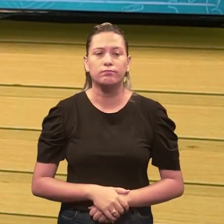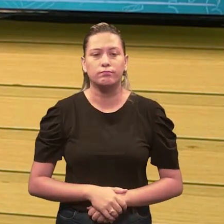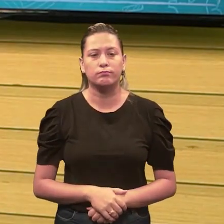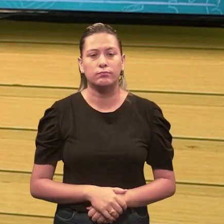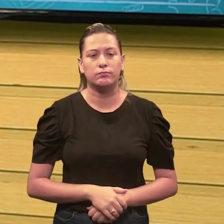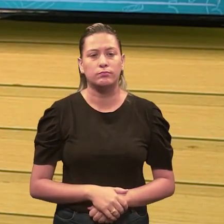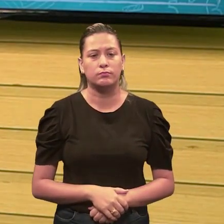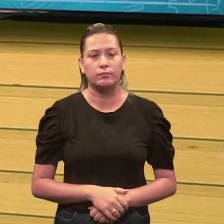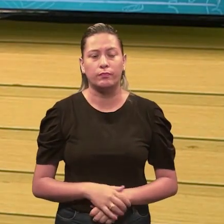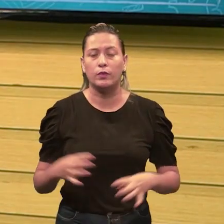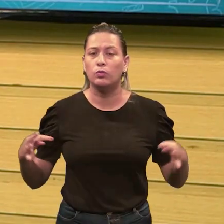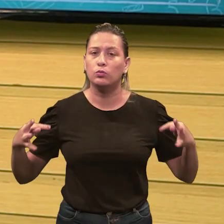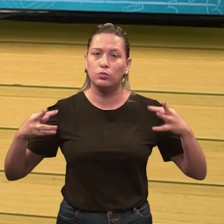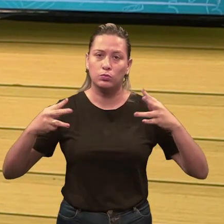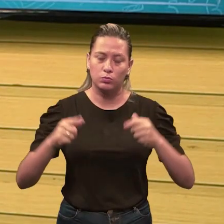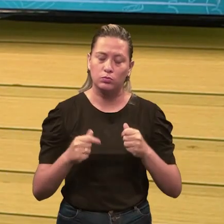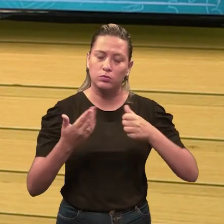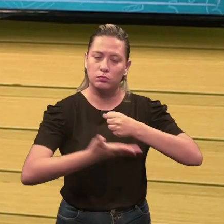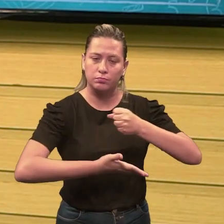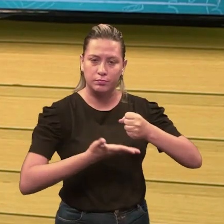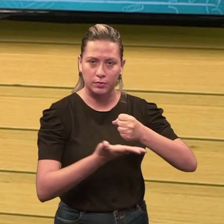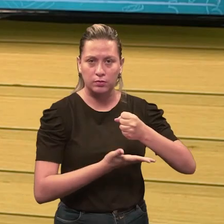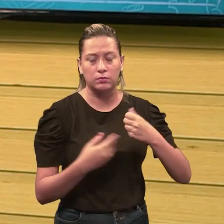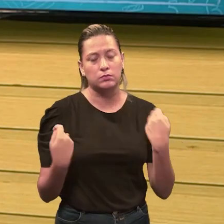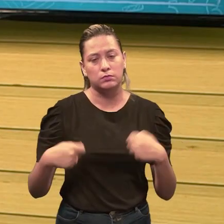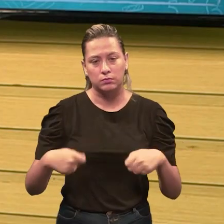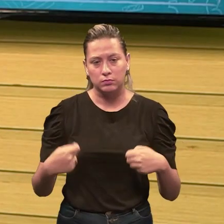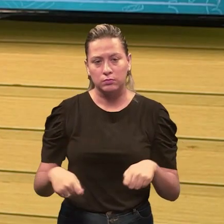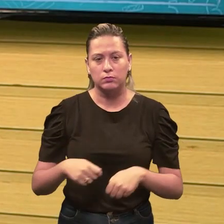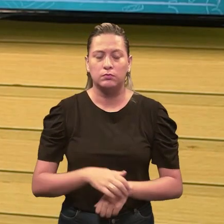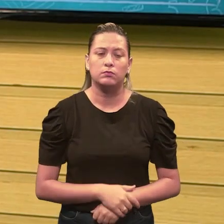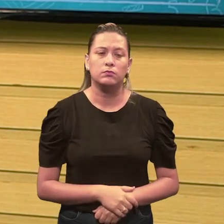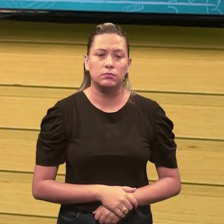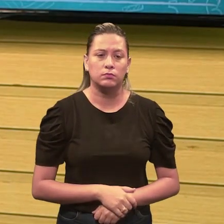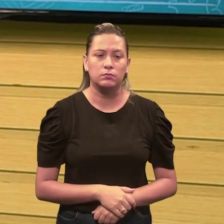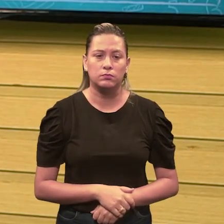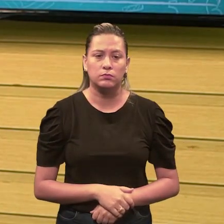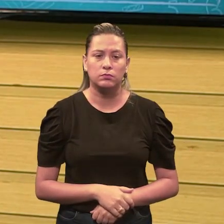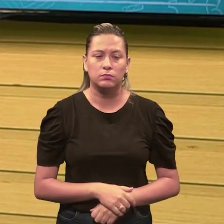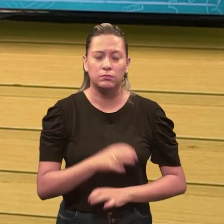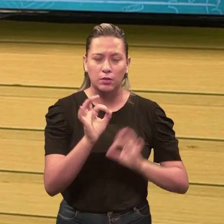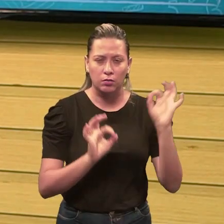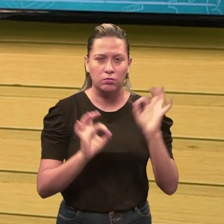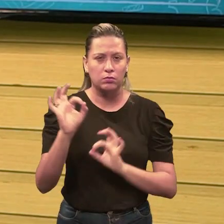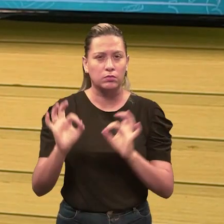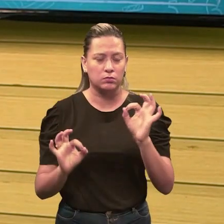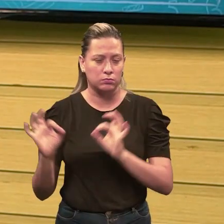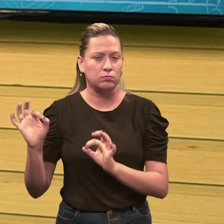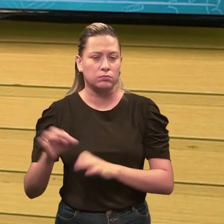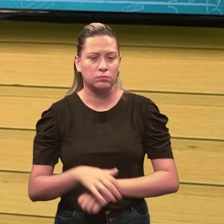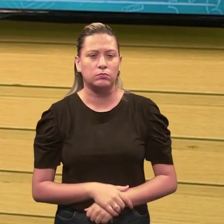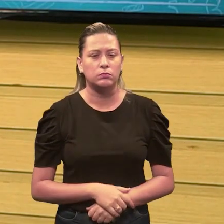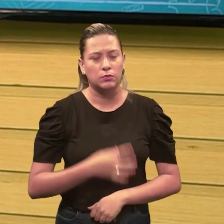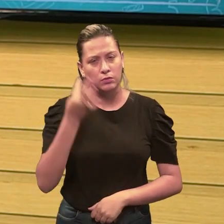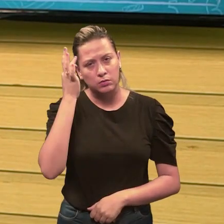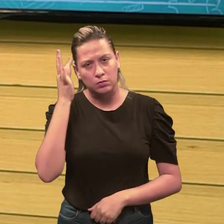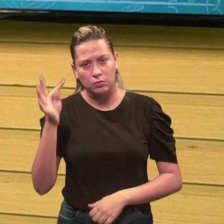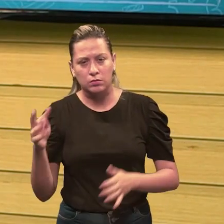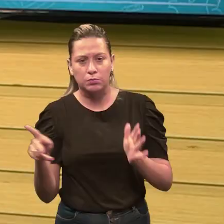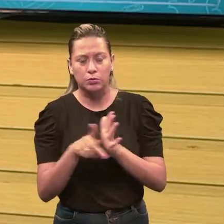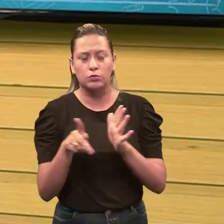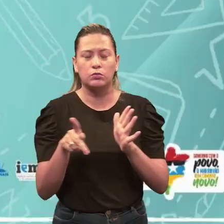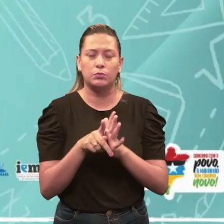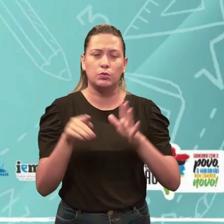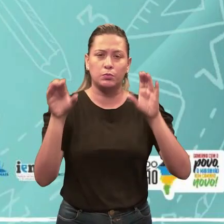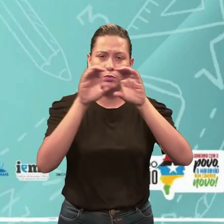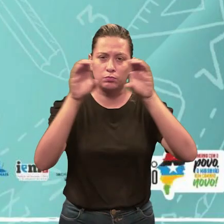Então ele traz todas as informações básicas necessárias para um esquema, né, teoricamente, de um